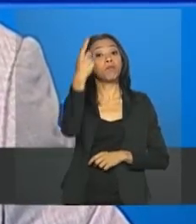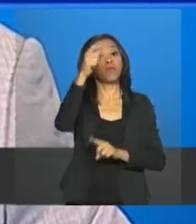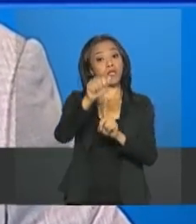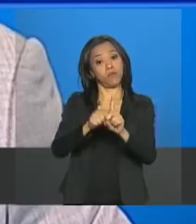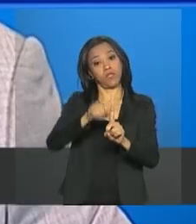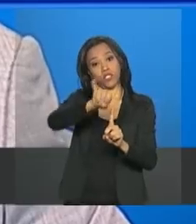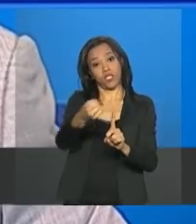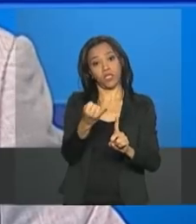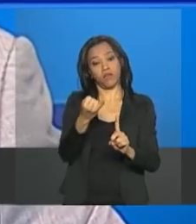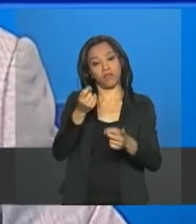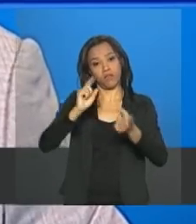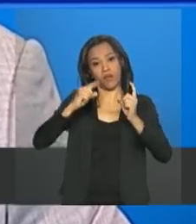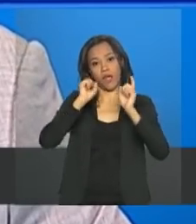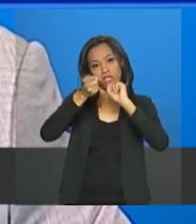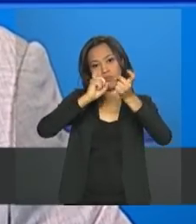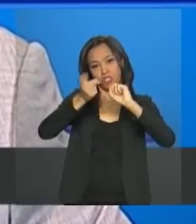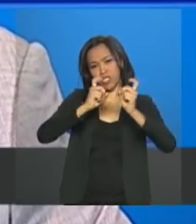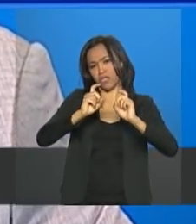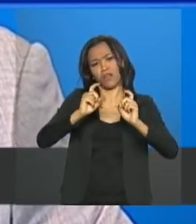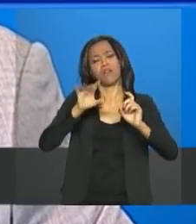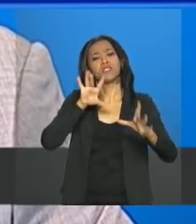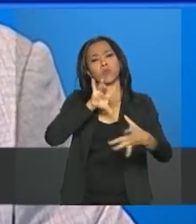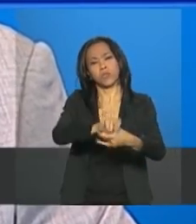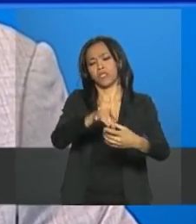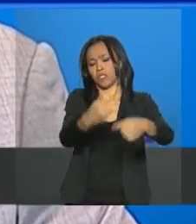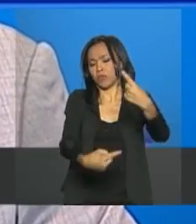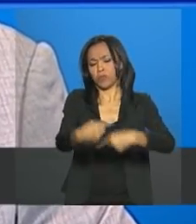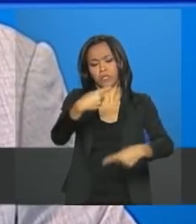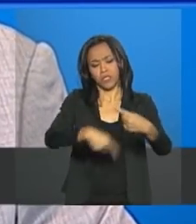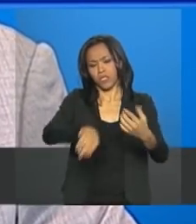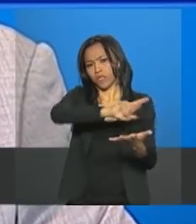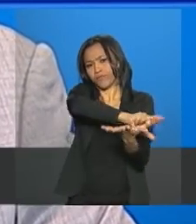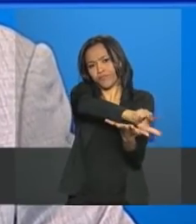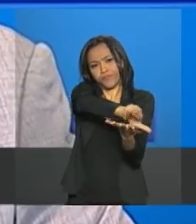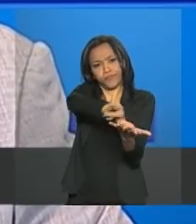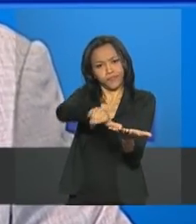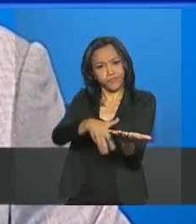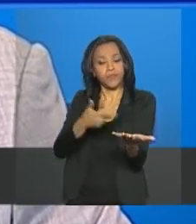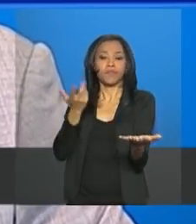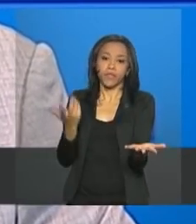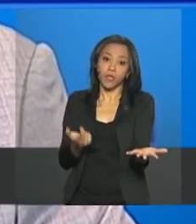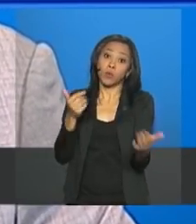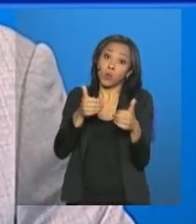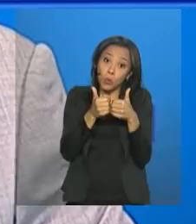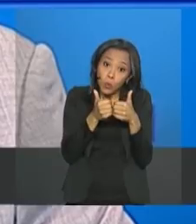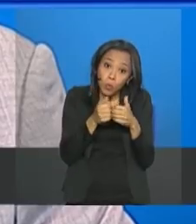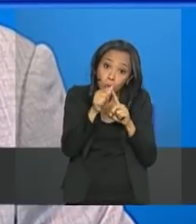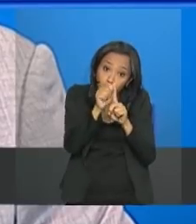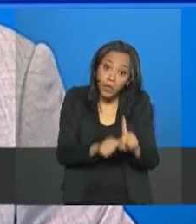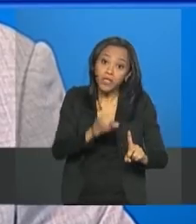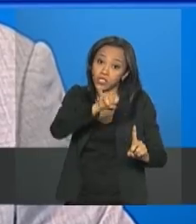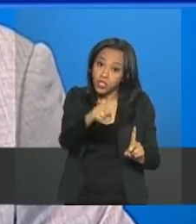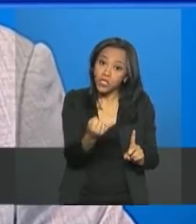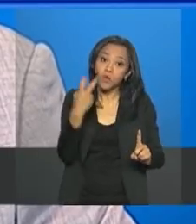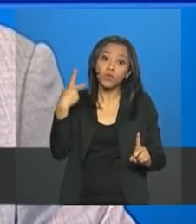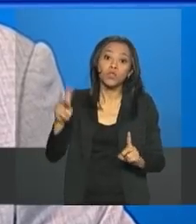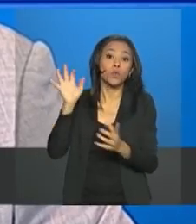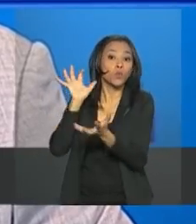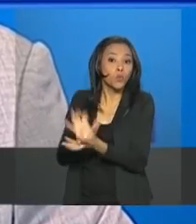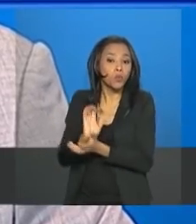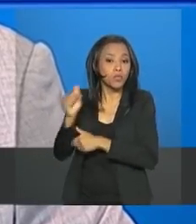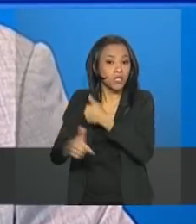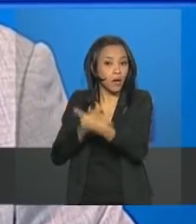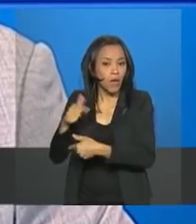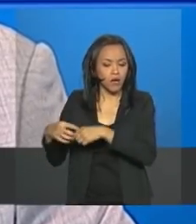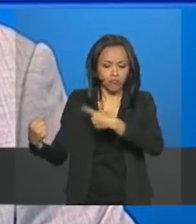públicas processos e tudo mais então caberá ao presidente a partir de janeiro com sua equipe fazer as discussões